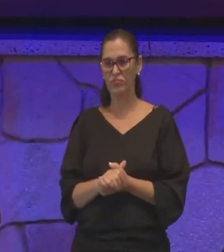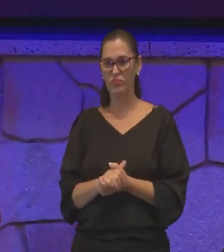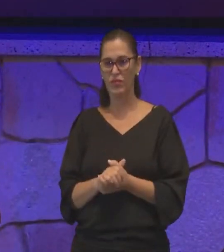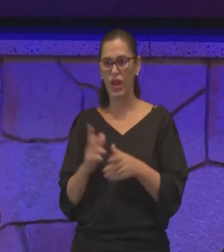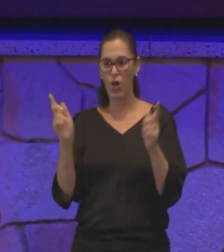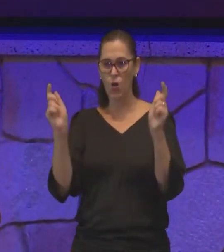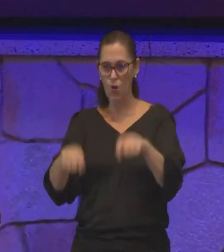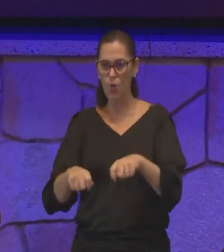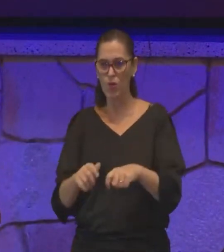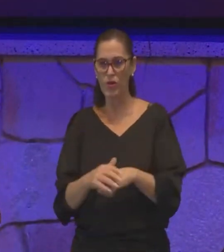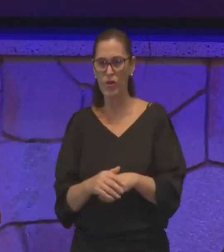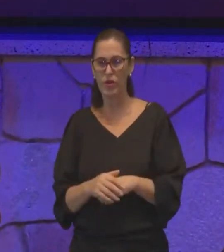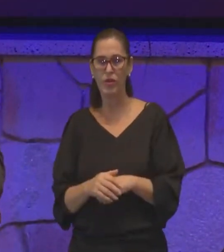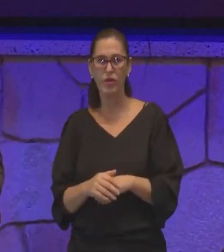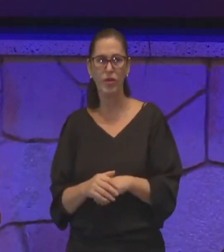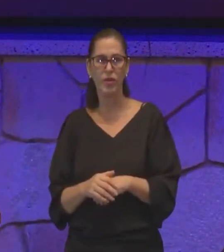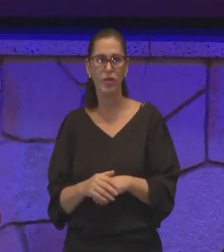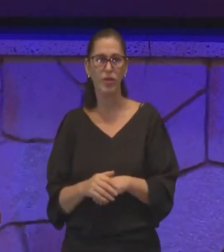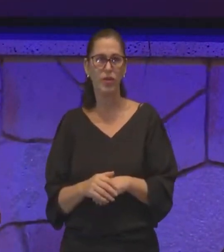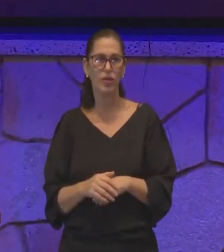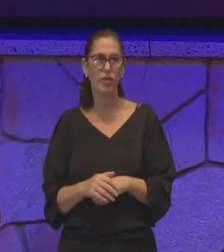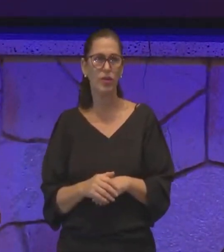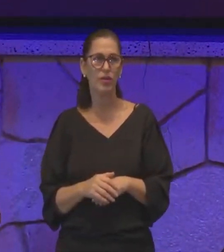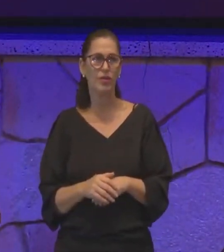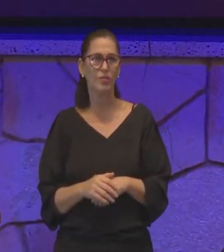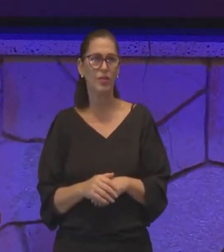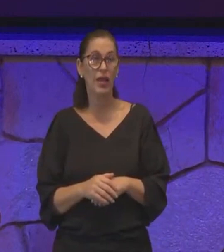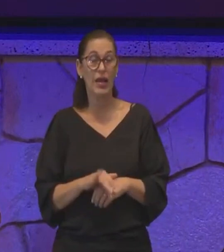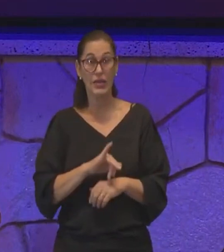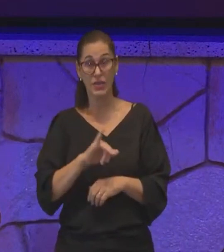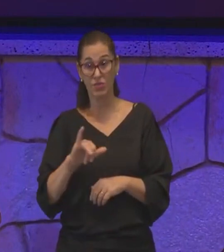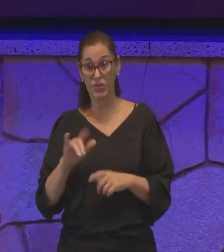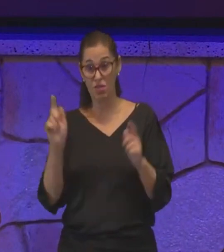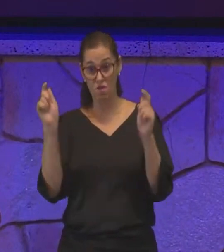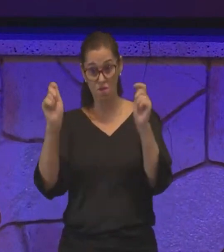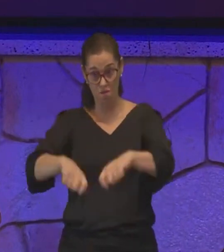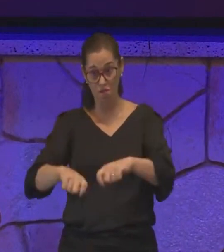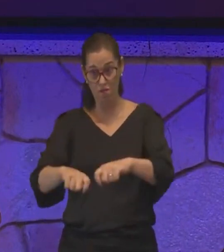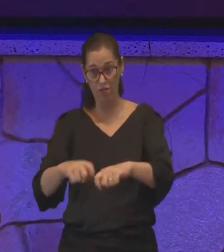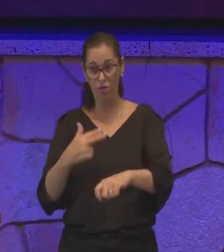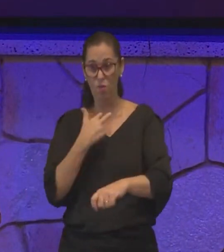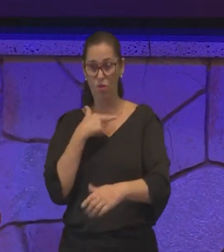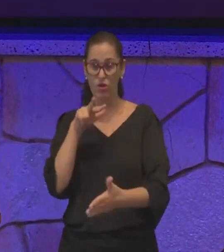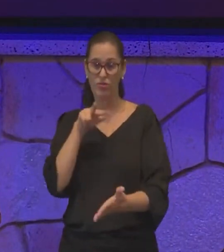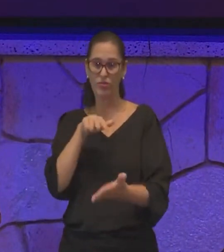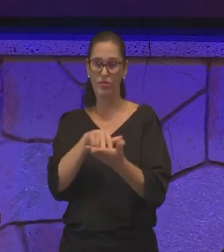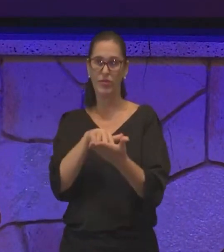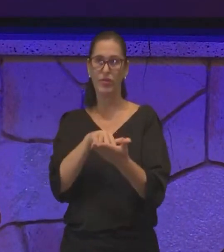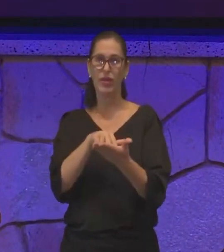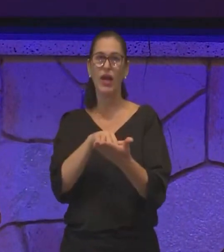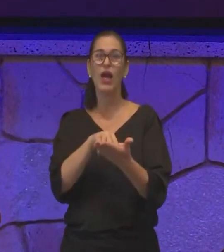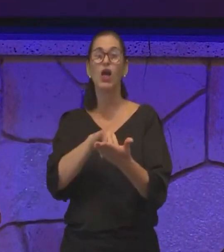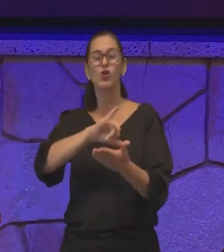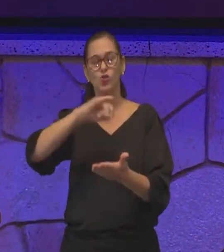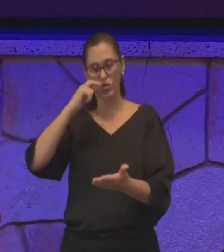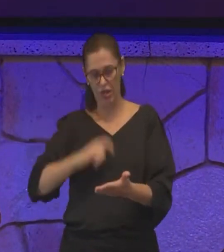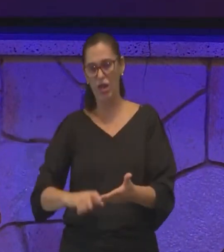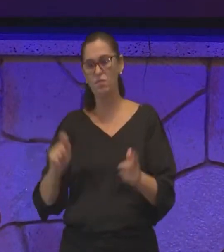ouvi muito isso: quem não tem competência não se estabelece. José tinha muita